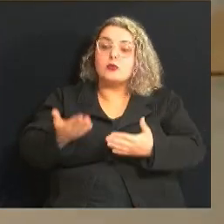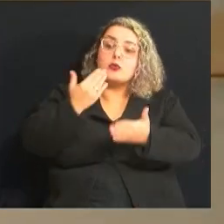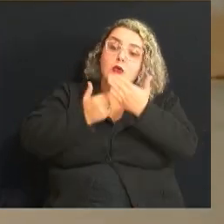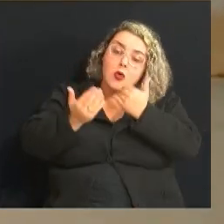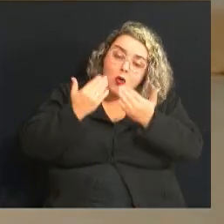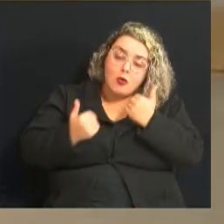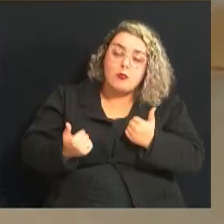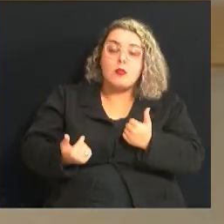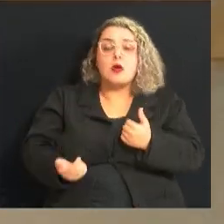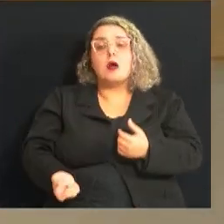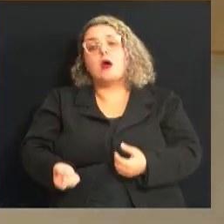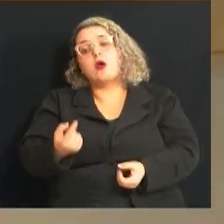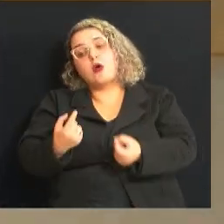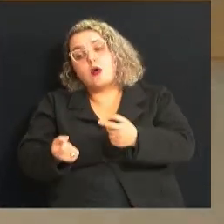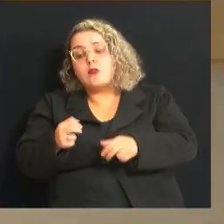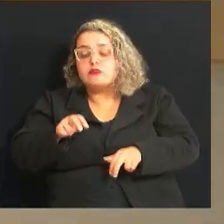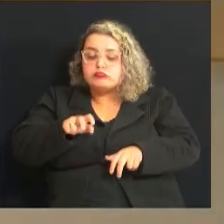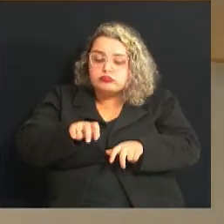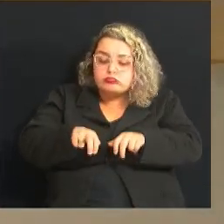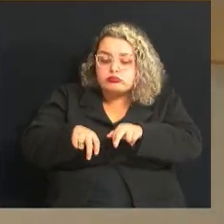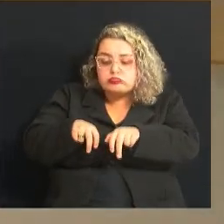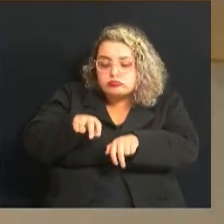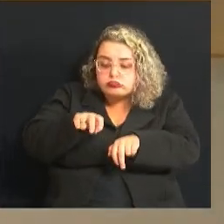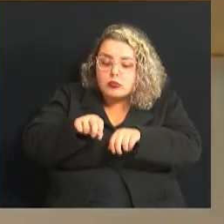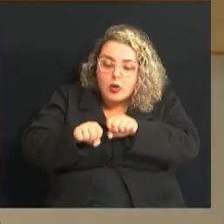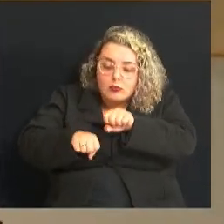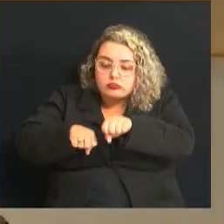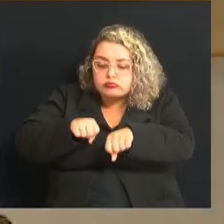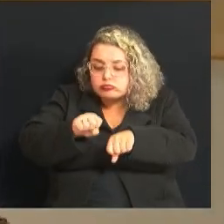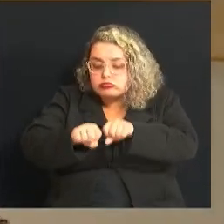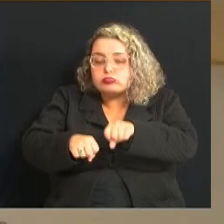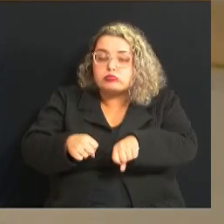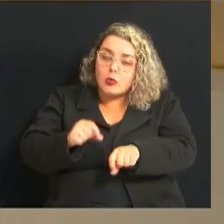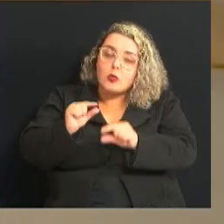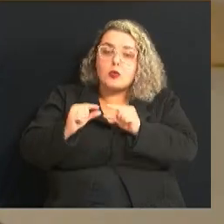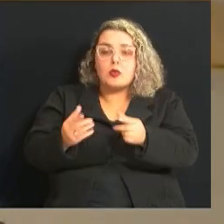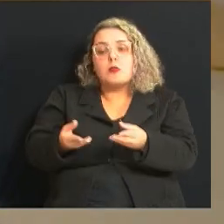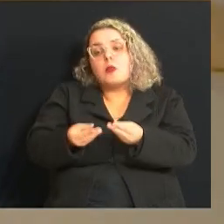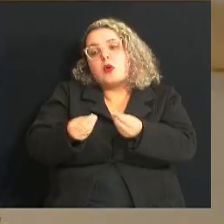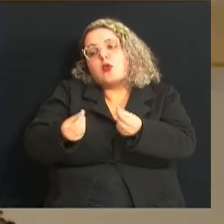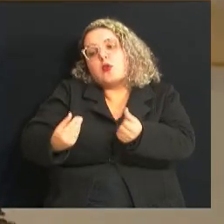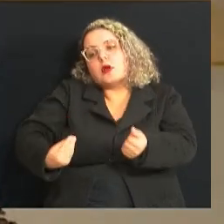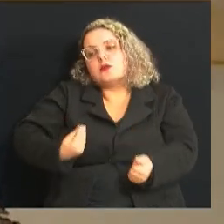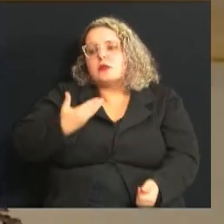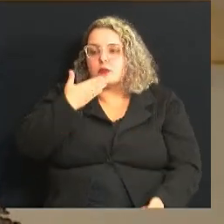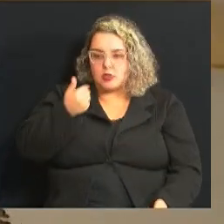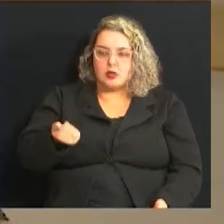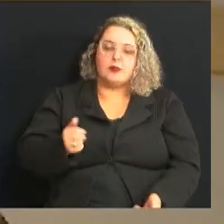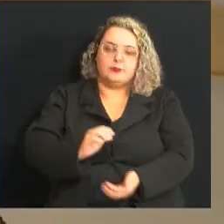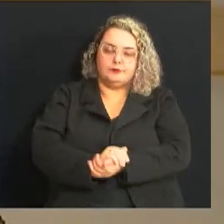muitos voltam a andar um pouquinho, então a gente traz um pouco mais de qualidade de vida para eles.